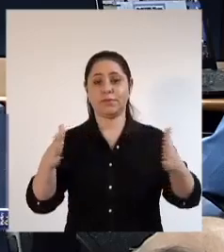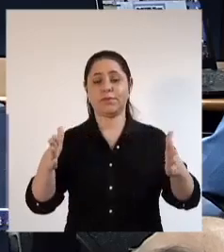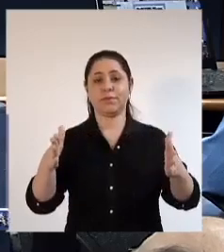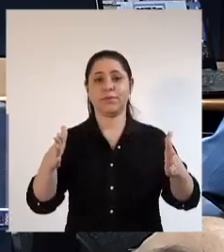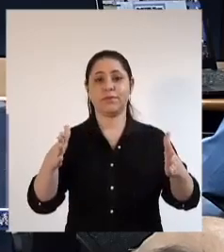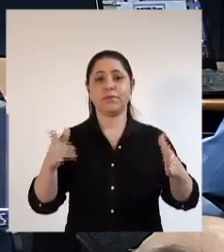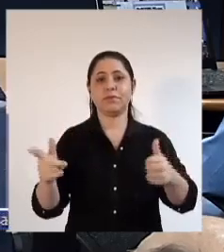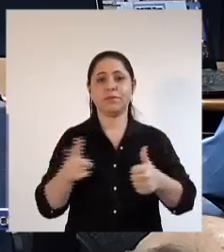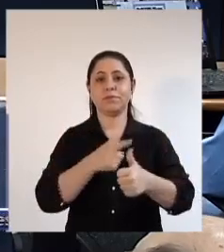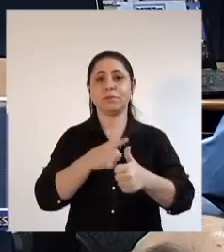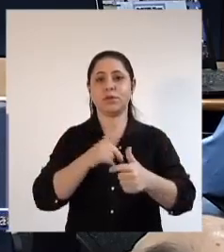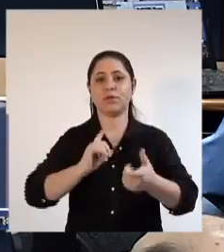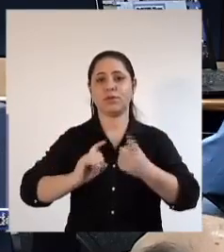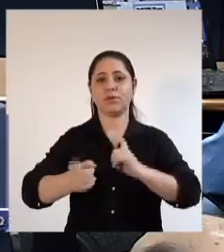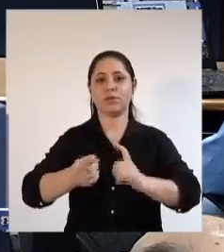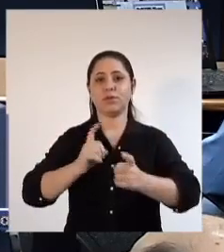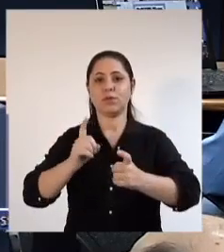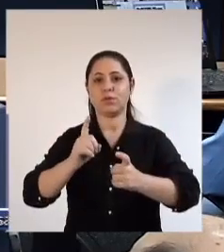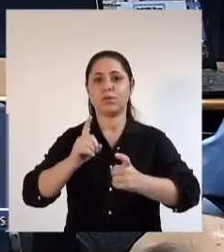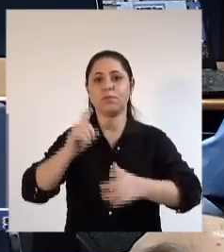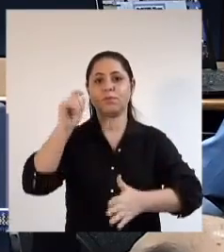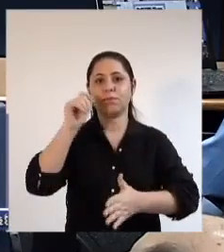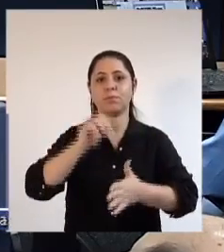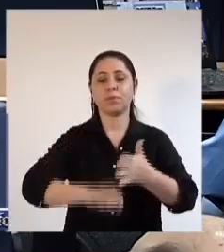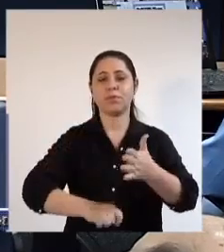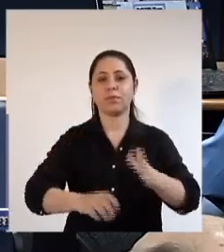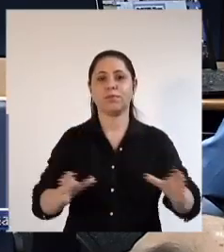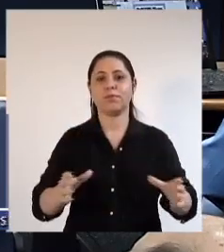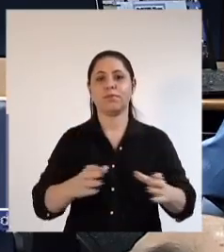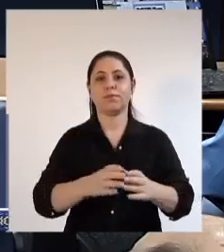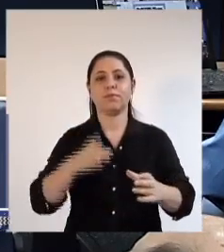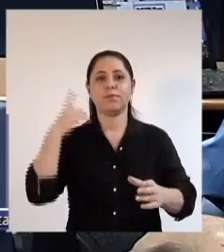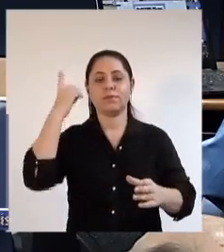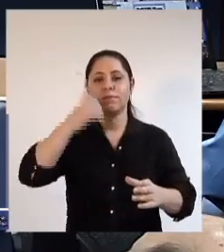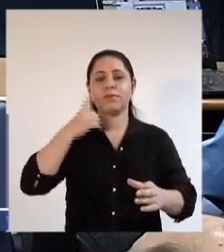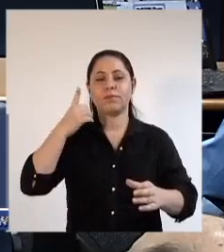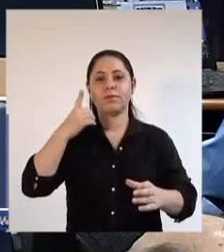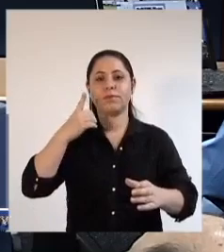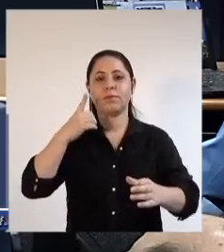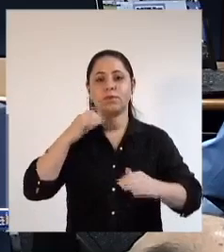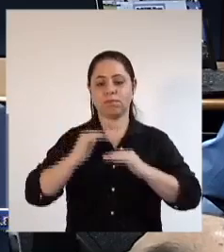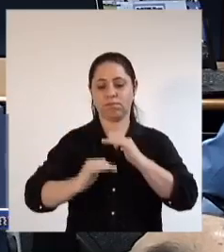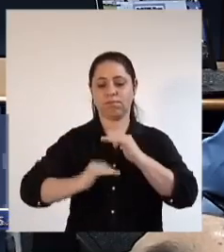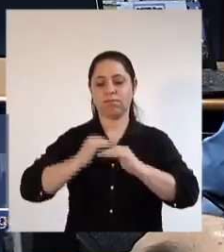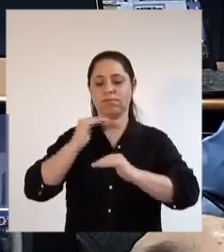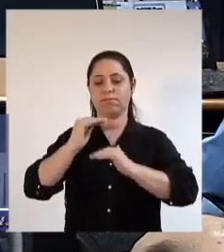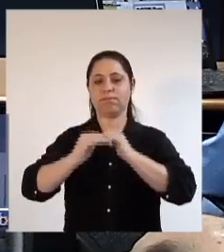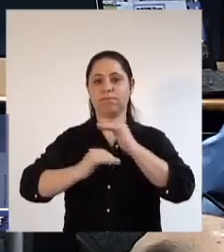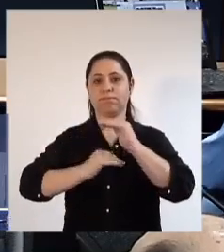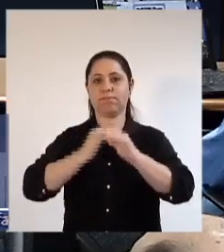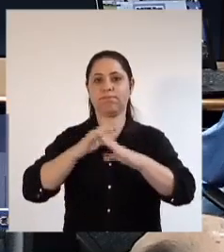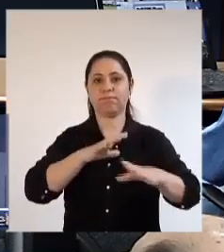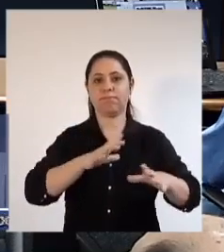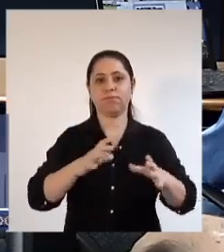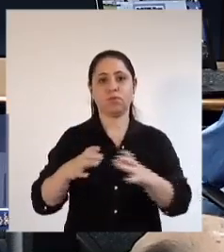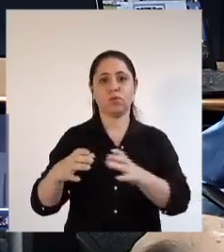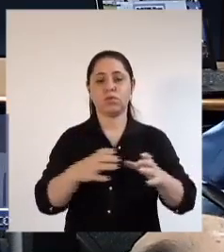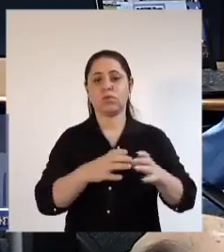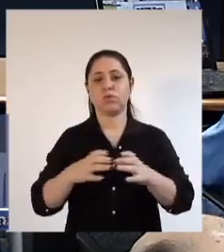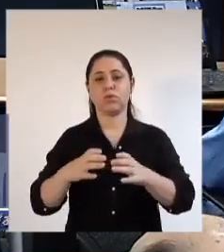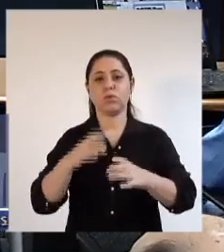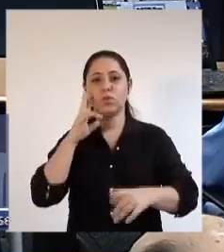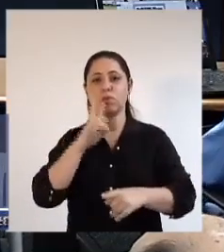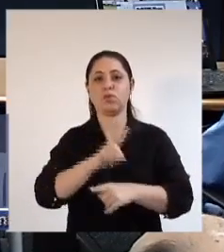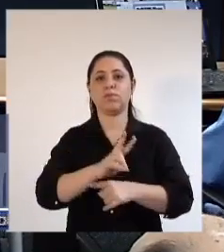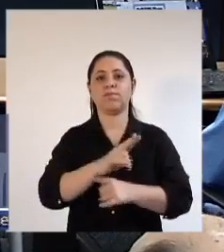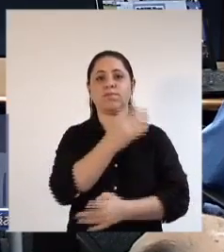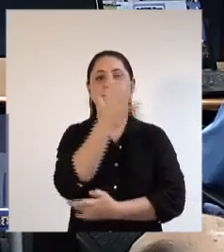tá a primeira reunião de instalação da frente parlamentar para o desenvolvimento das unidades de conservação